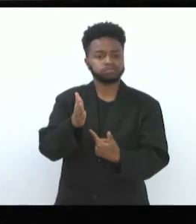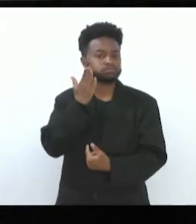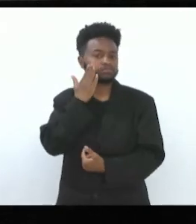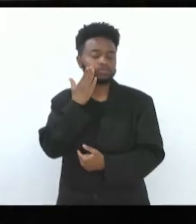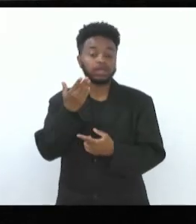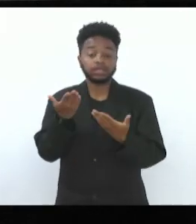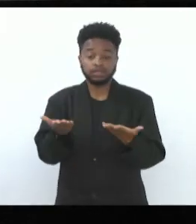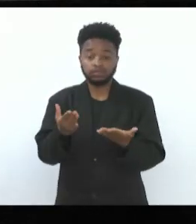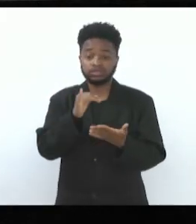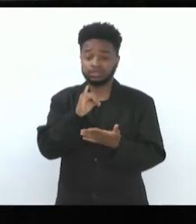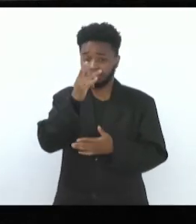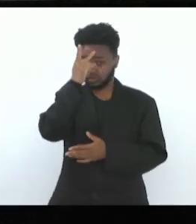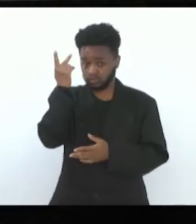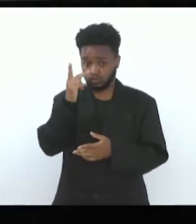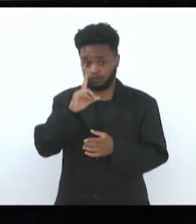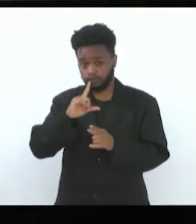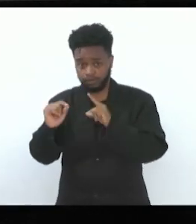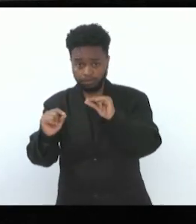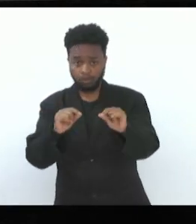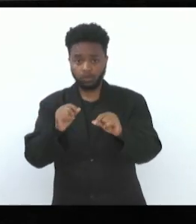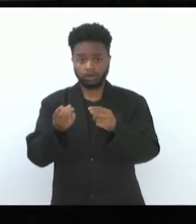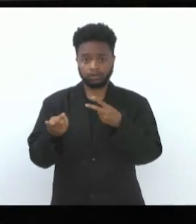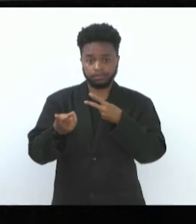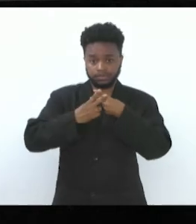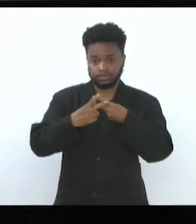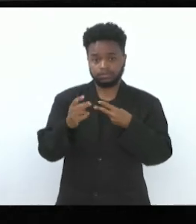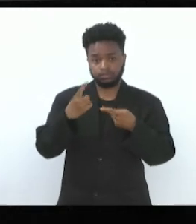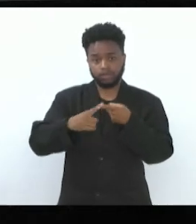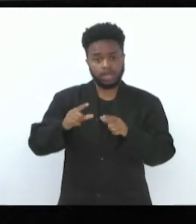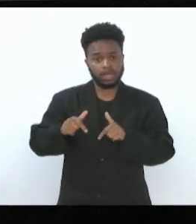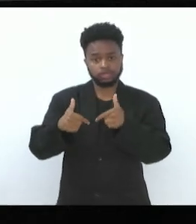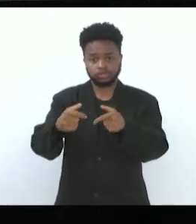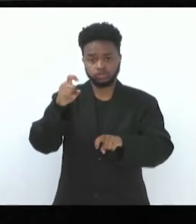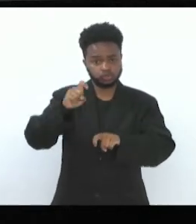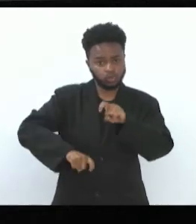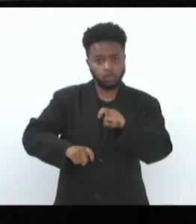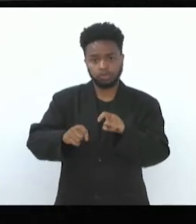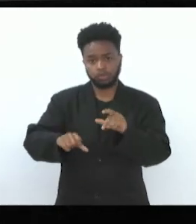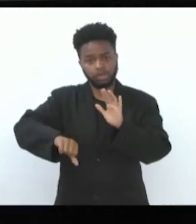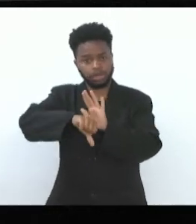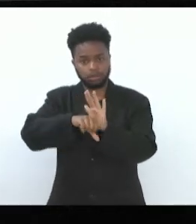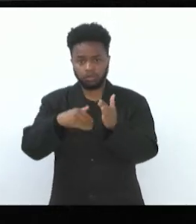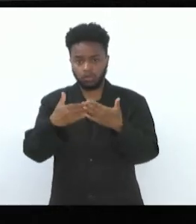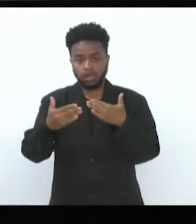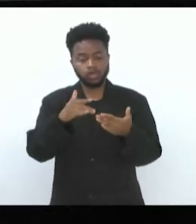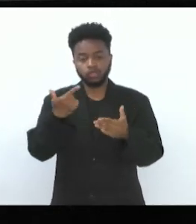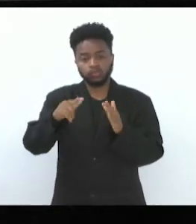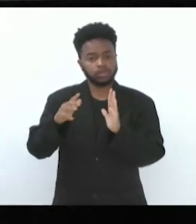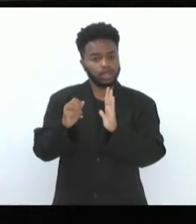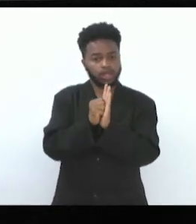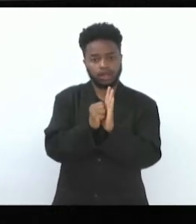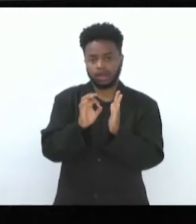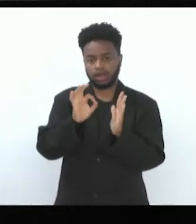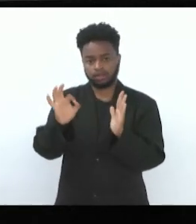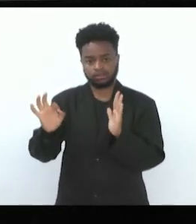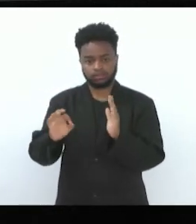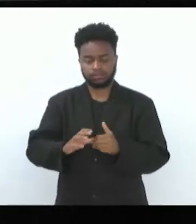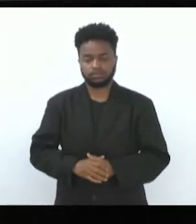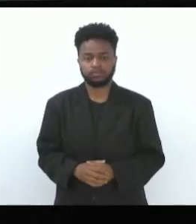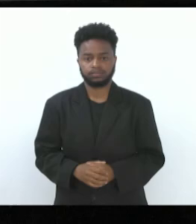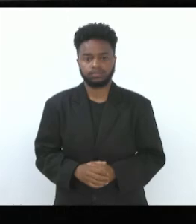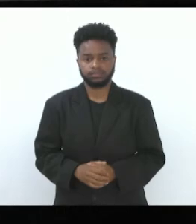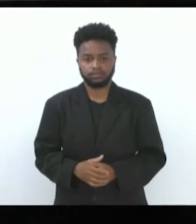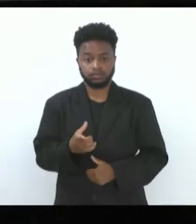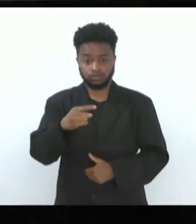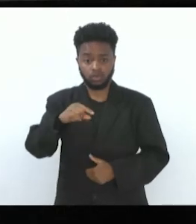cara sair da prisão do crime hediondo, de um estupro, ele não vai constar mais no cadastro. Gosta